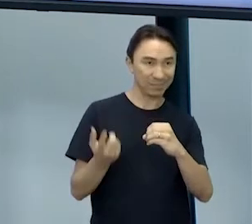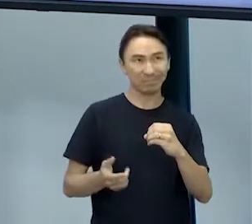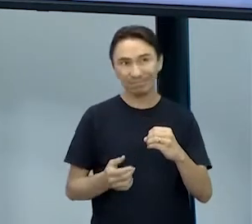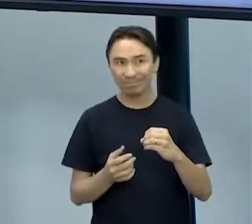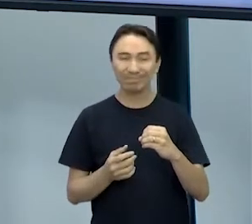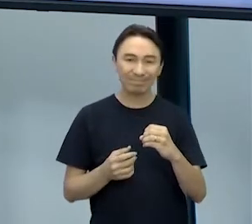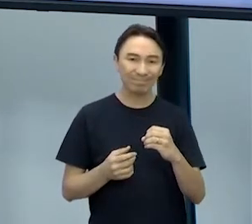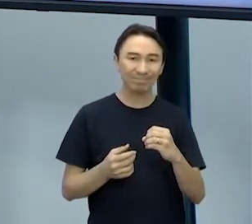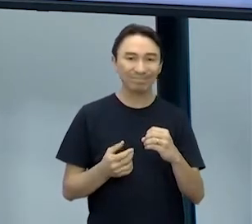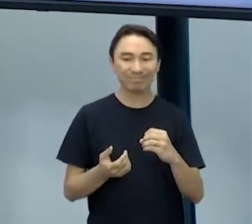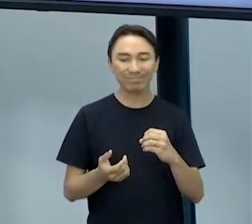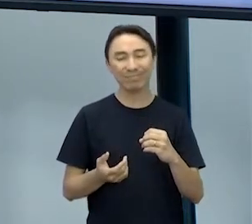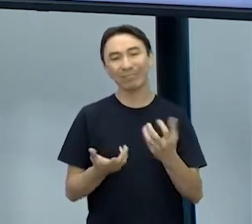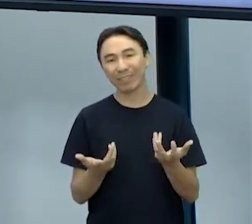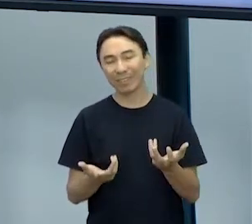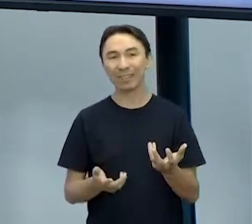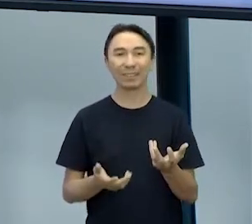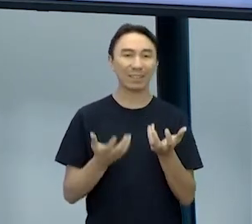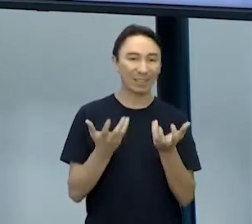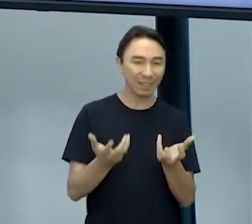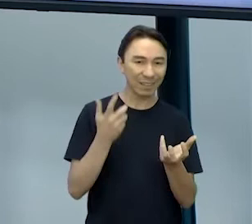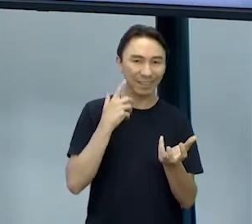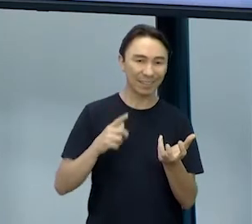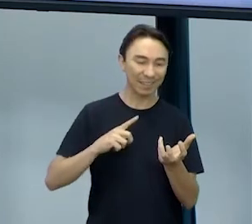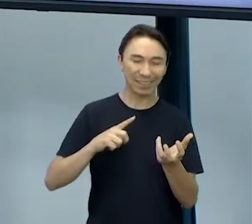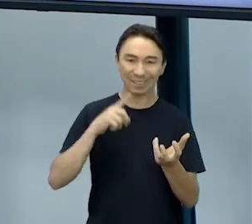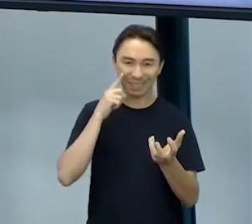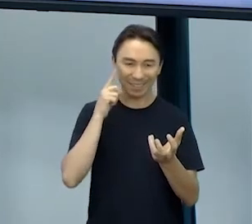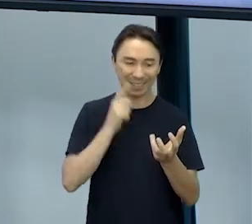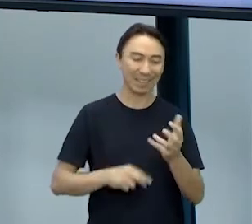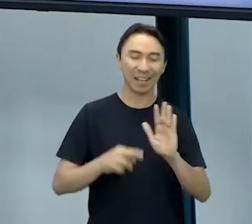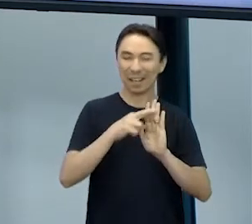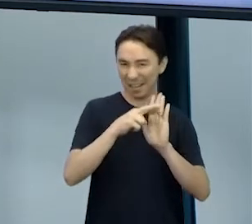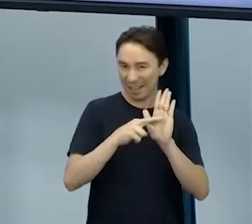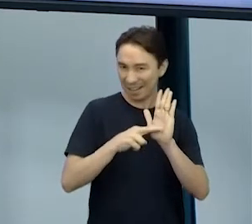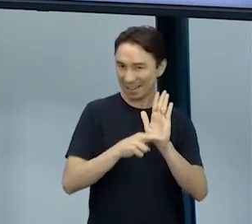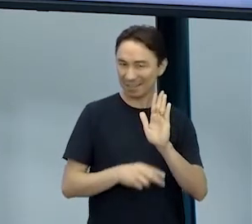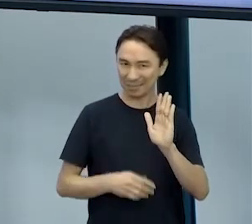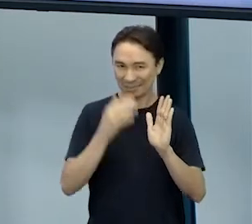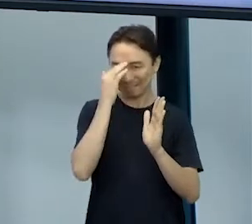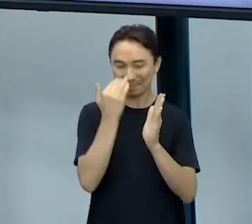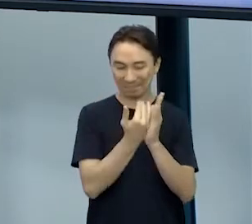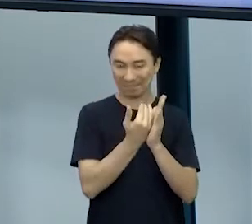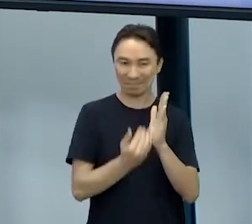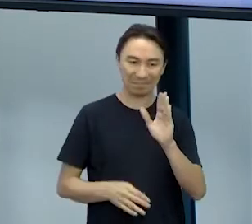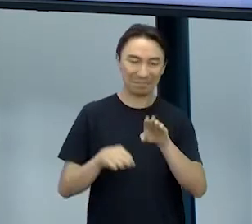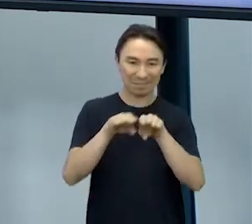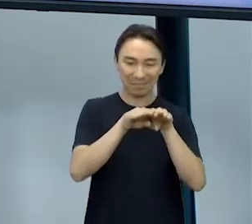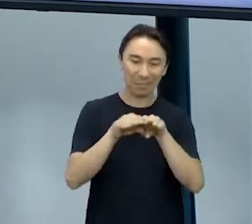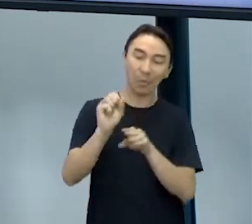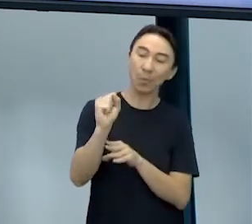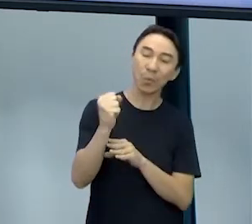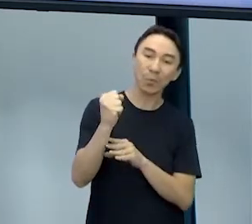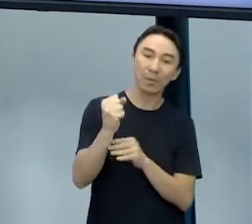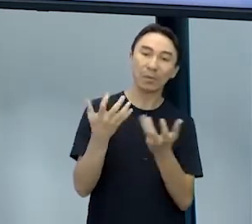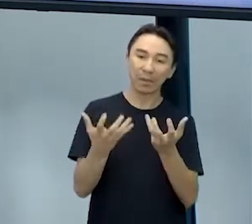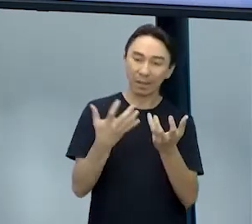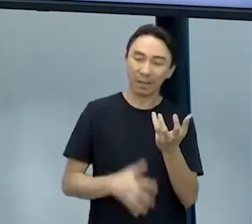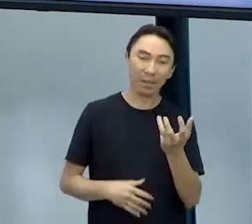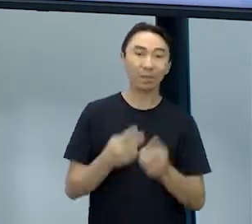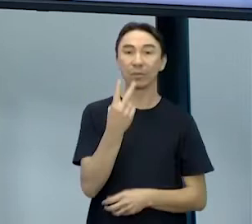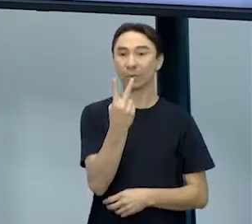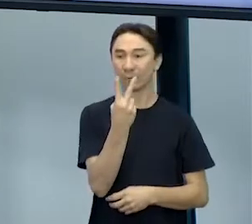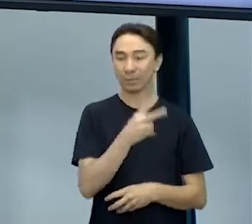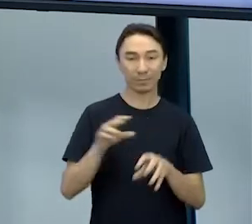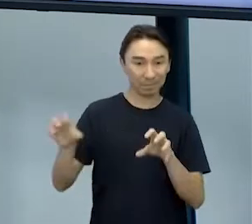vamos dizer assim, para estabelecer a regra do octeto, ele quer ganhar 2 para chegar no 8 elétrons, tá?